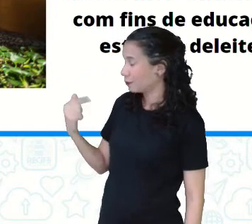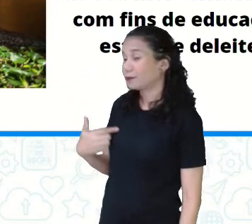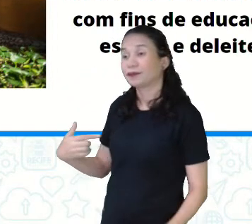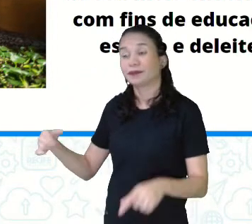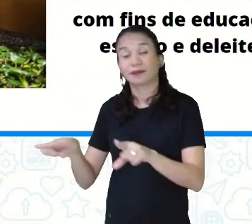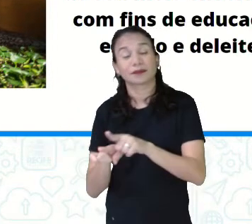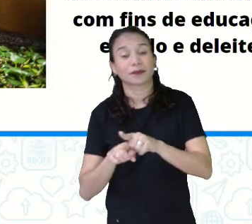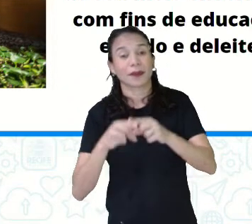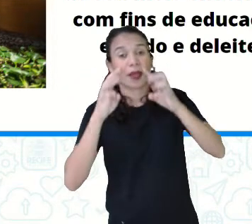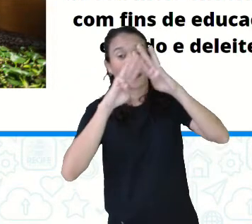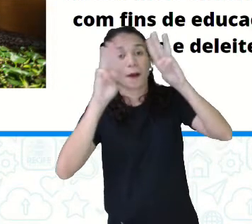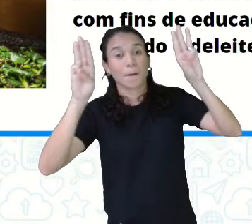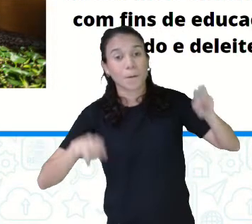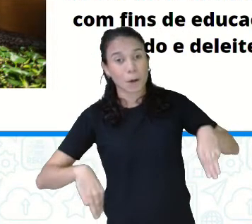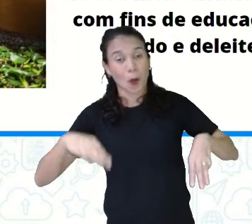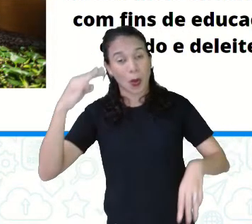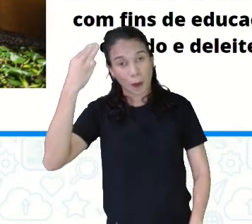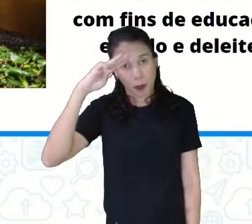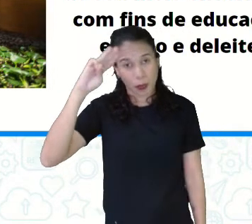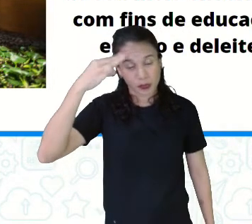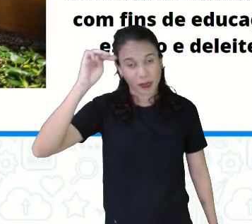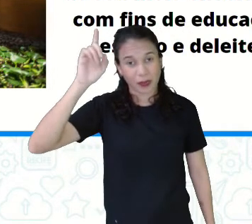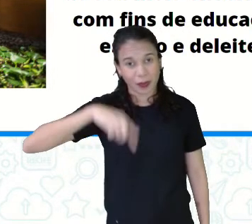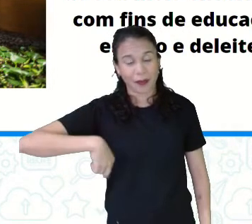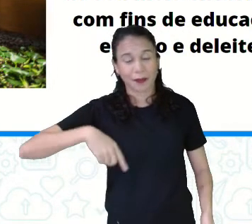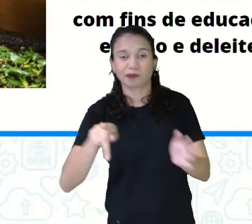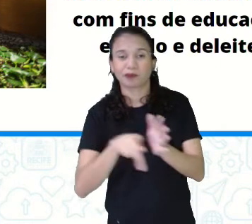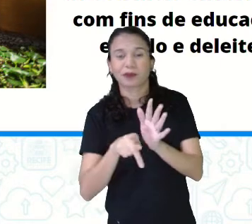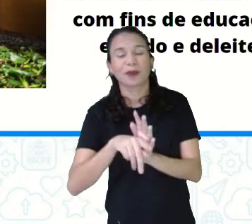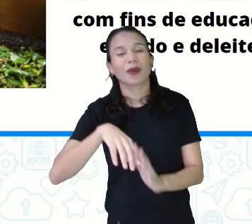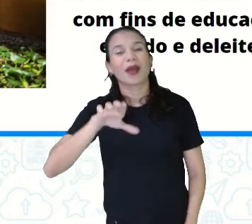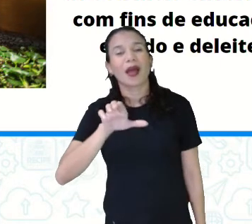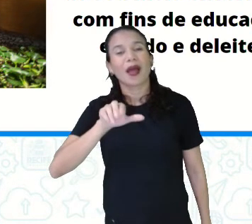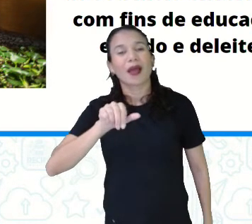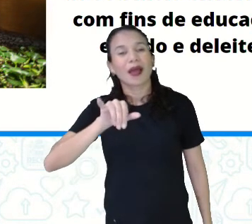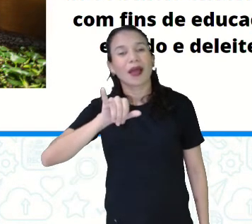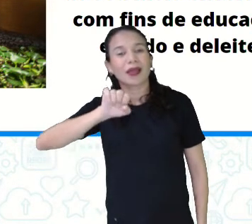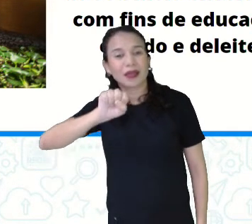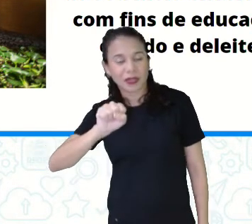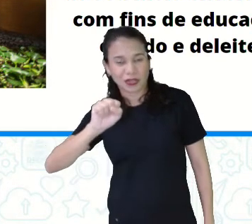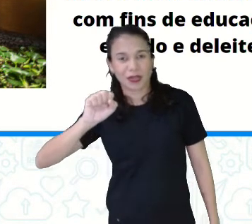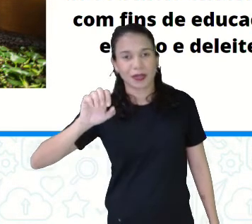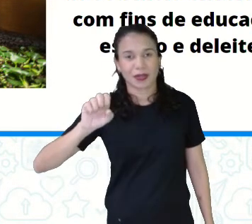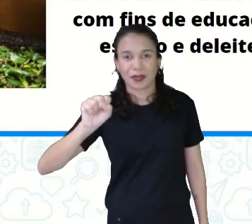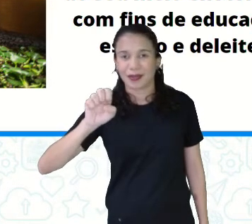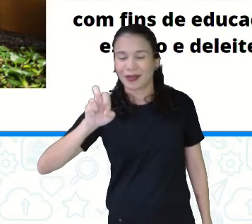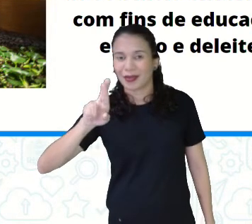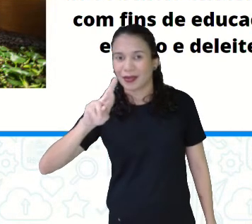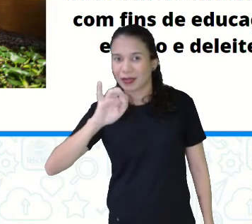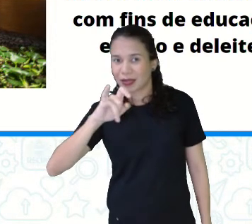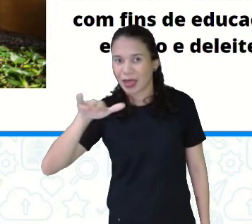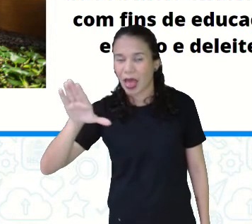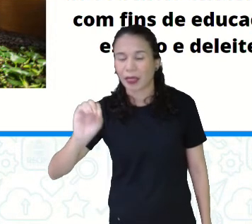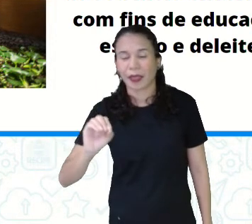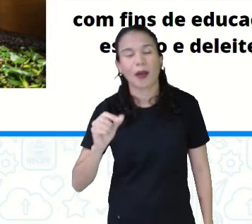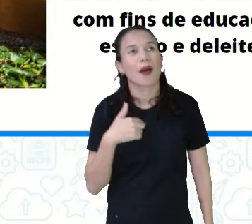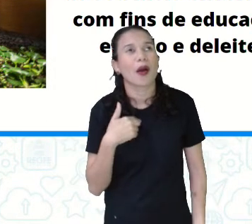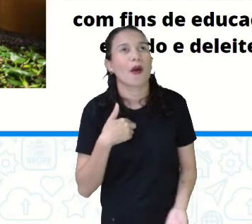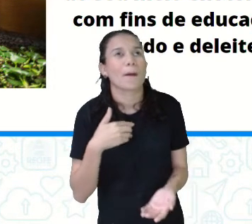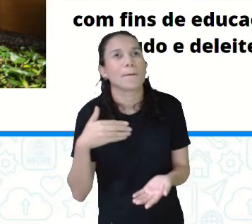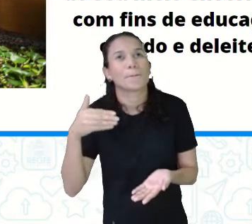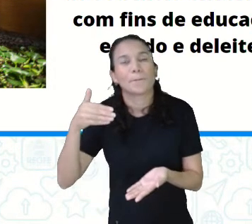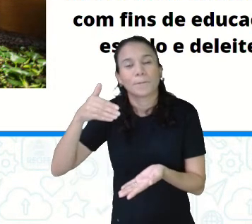este museu que eu trouxe aí é o Museu do Cais do Sertão. Eu acho que hoje eu parei ali no